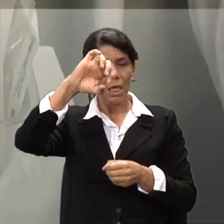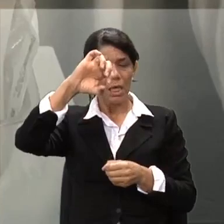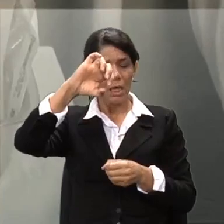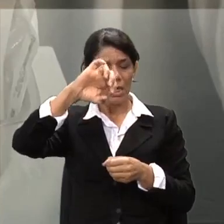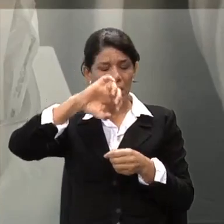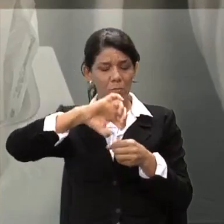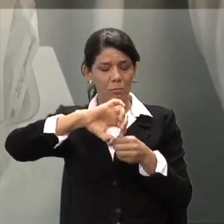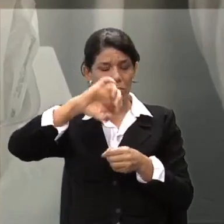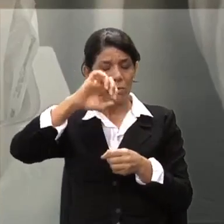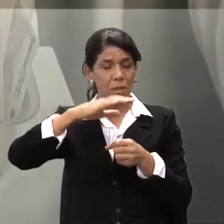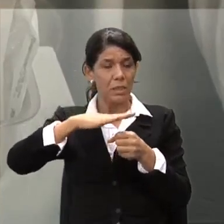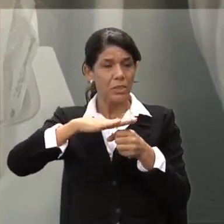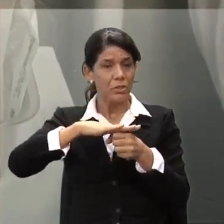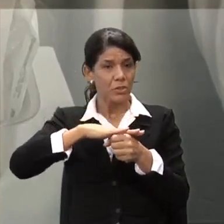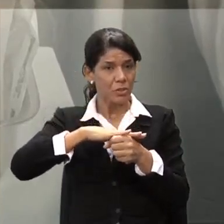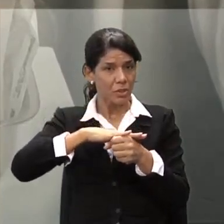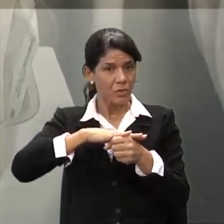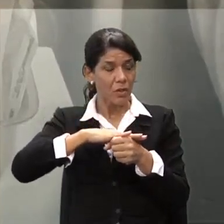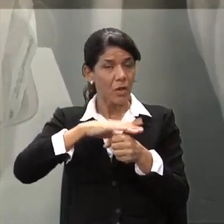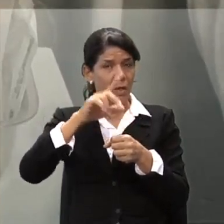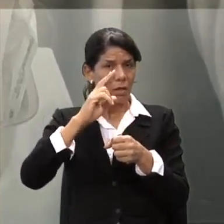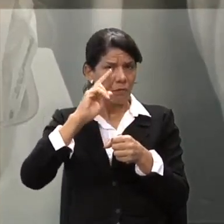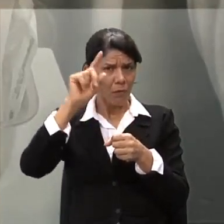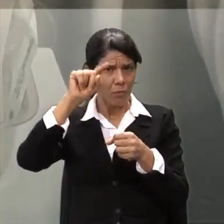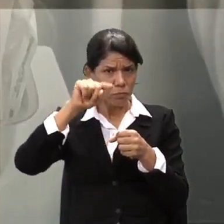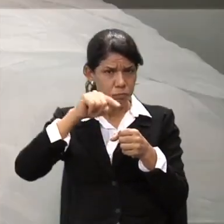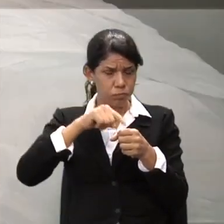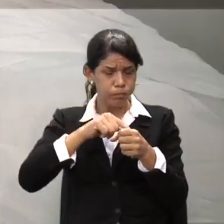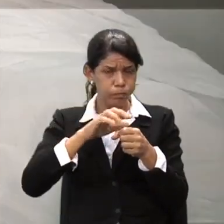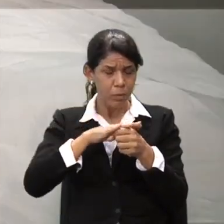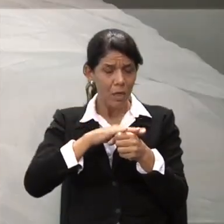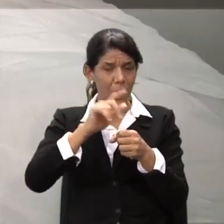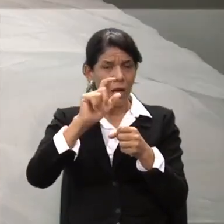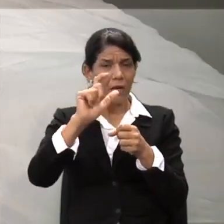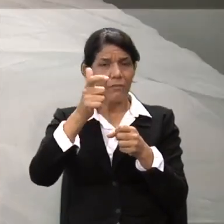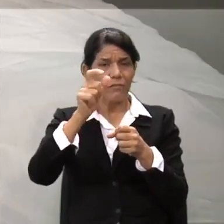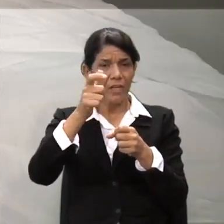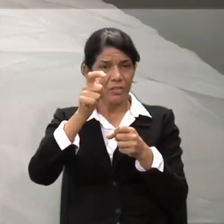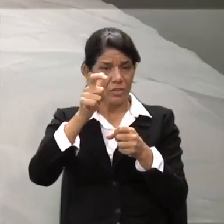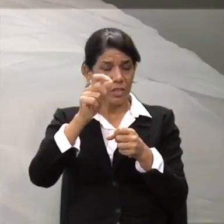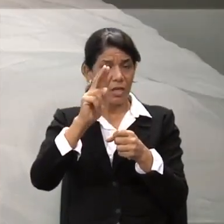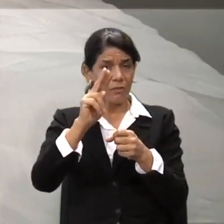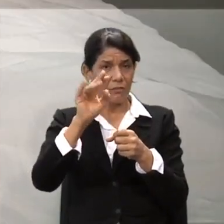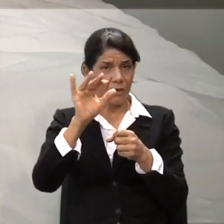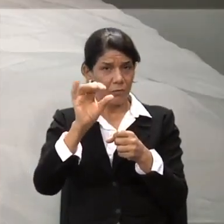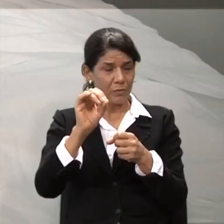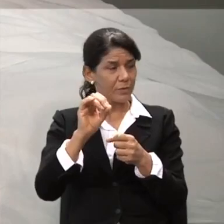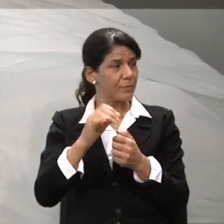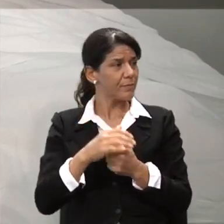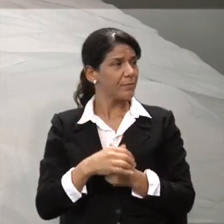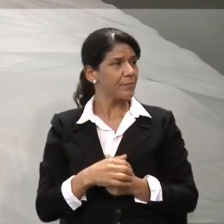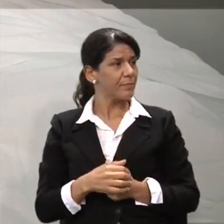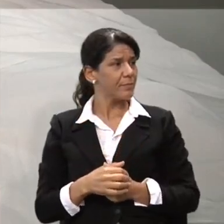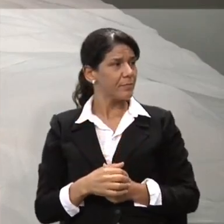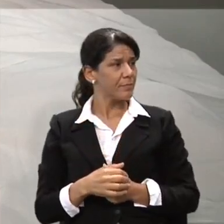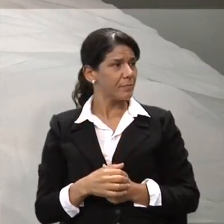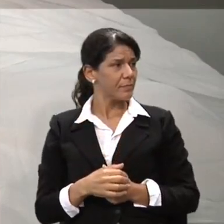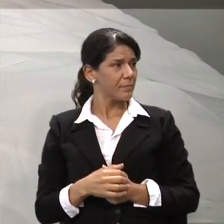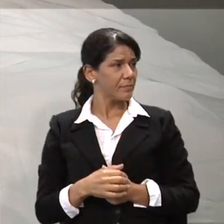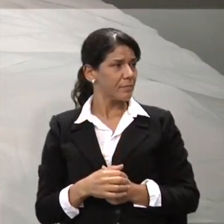o equipo, então nós fechamos tanto a válvula quanto a extremidade que será conectada no